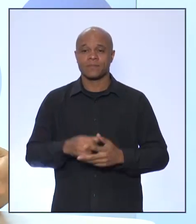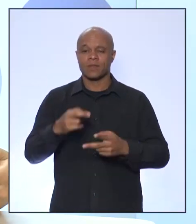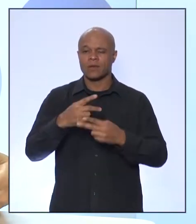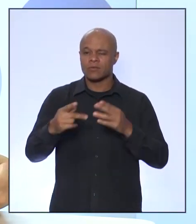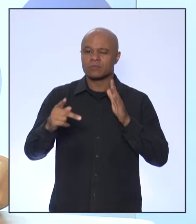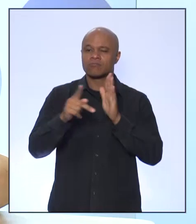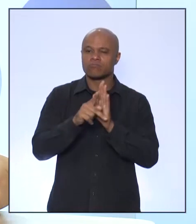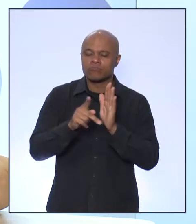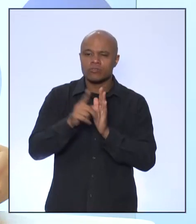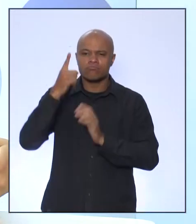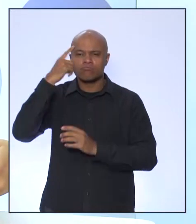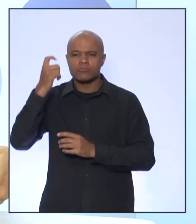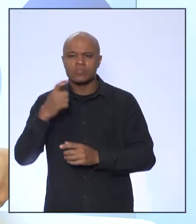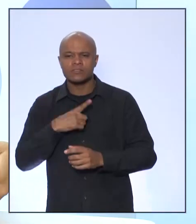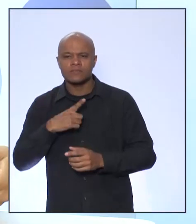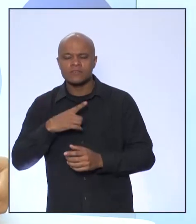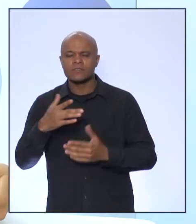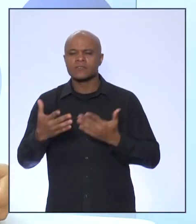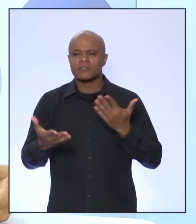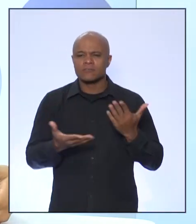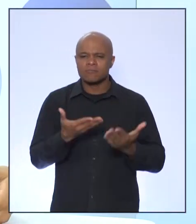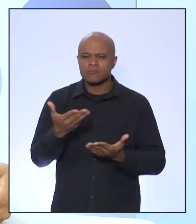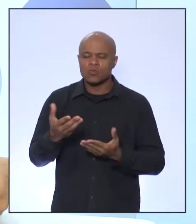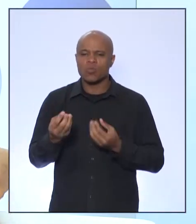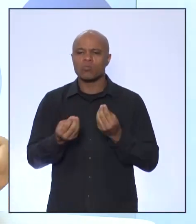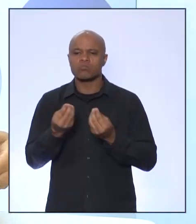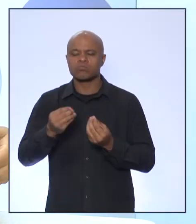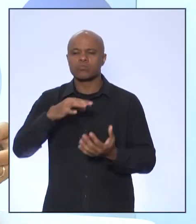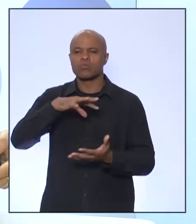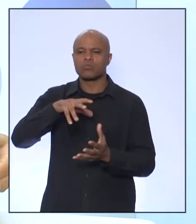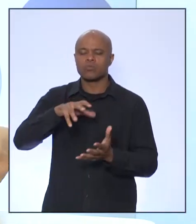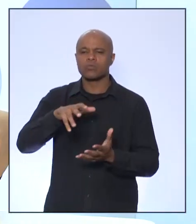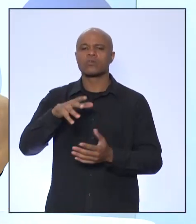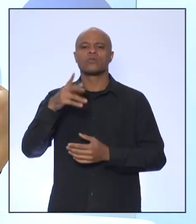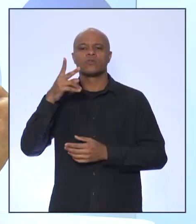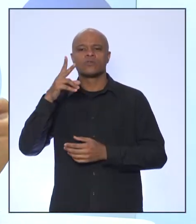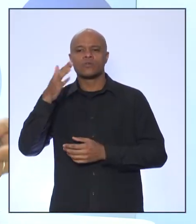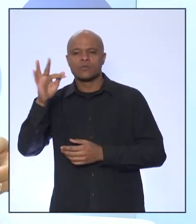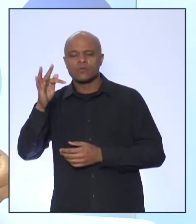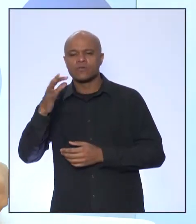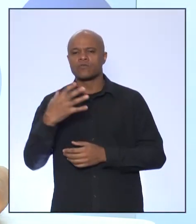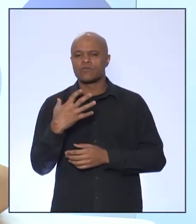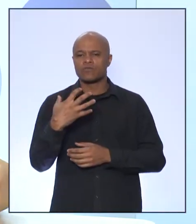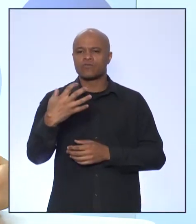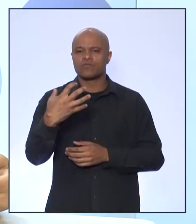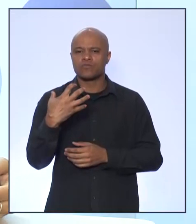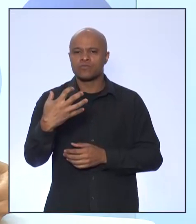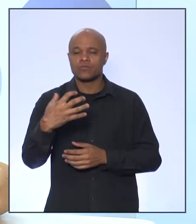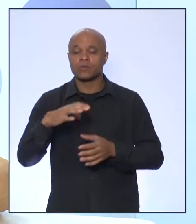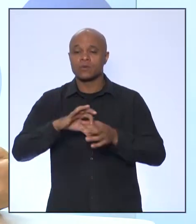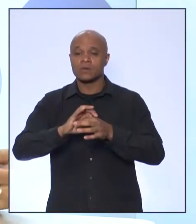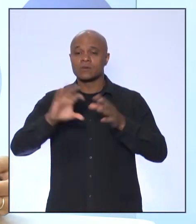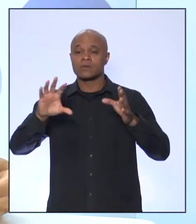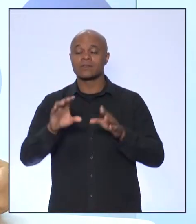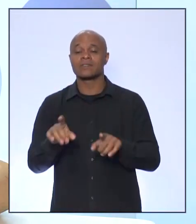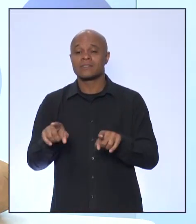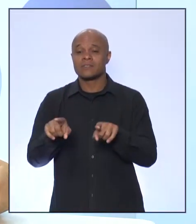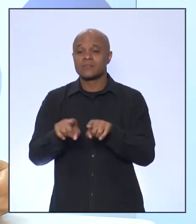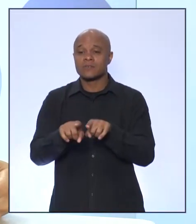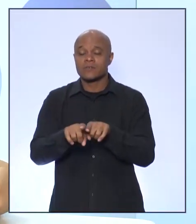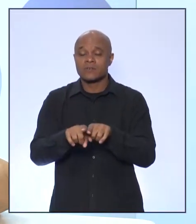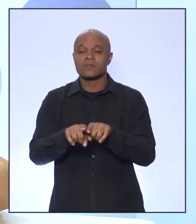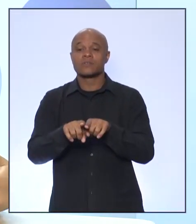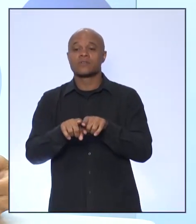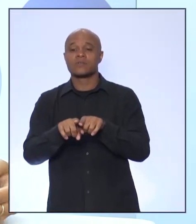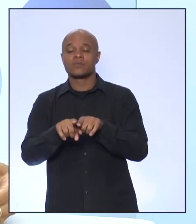iluministas influenciaram a Revolução Francesa, ideais de liberdade e ideais de igualdade. Os iluministas eles